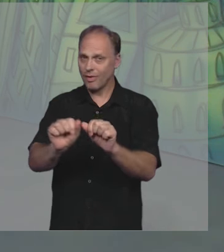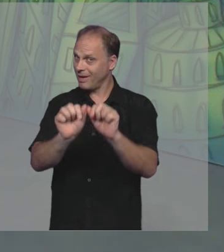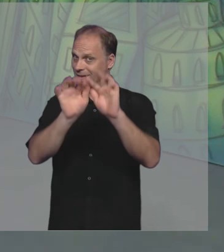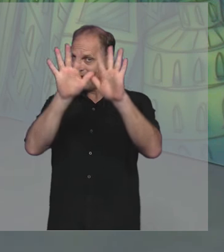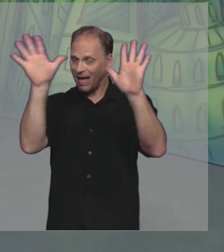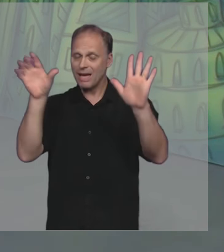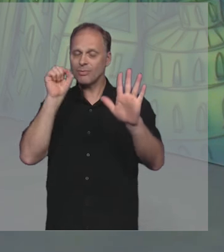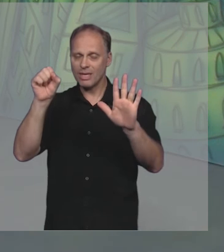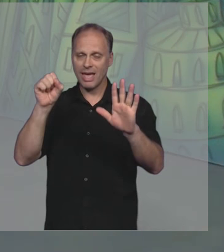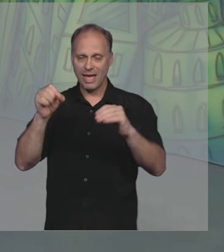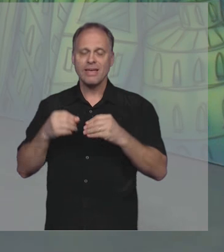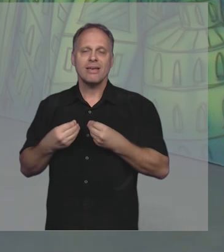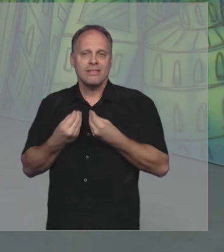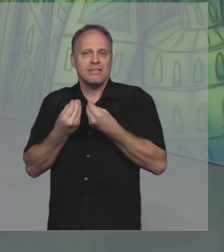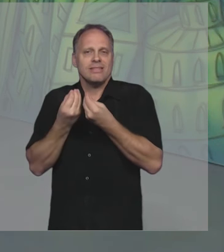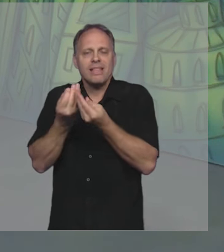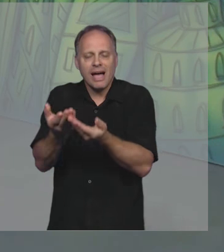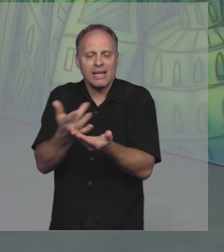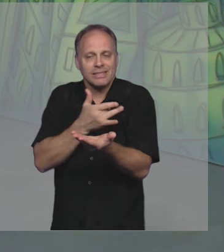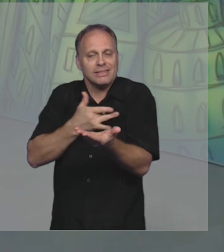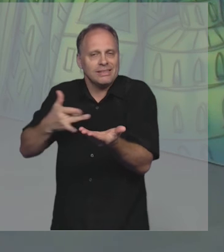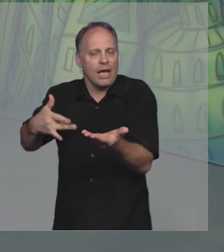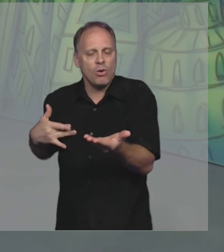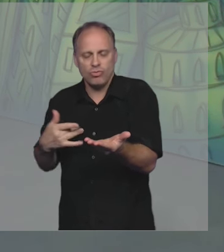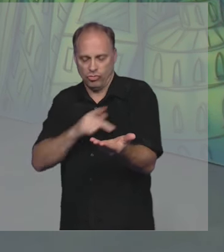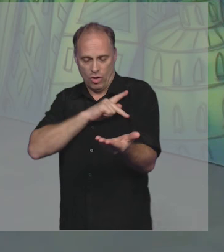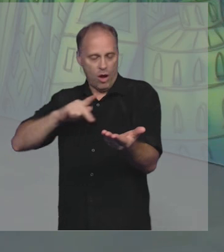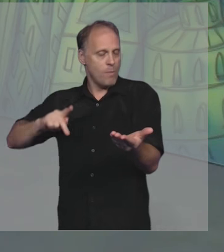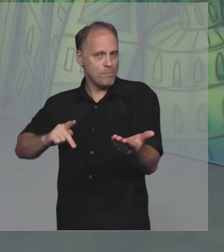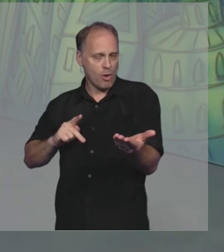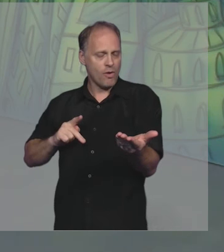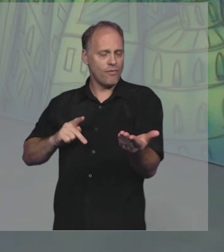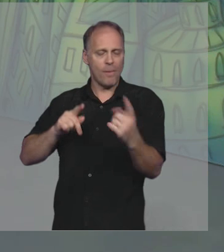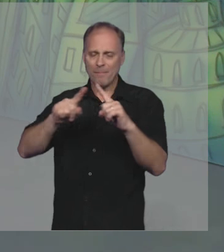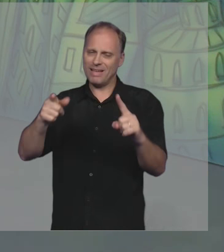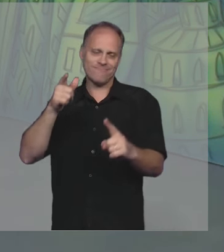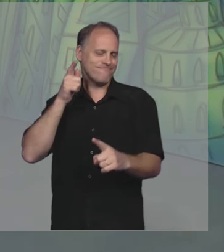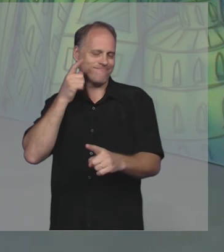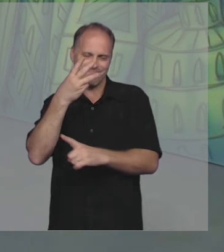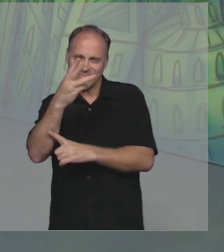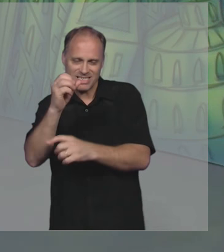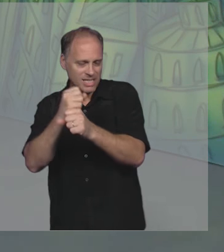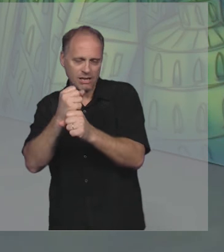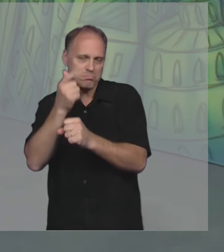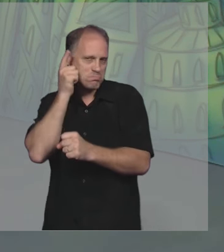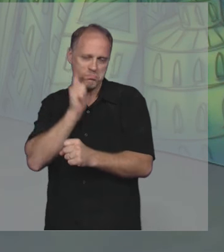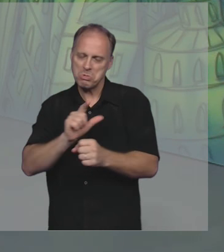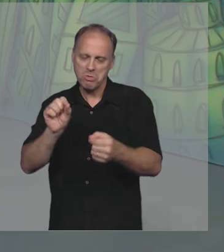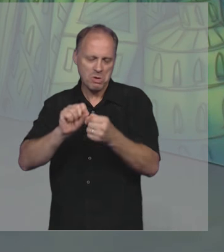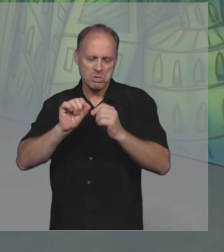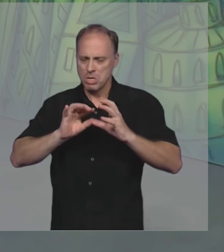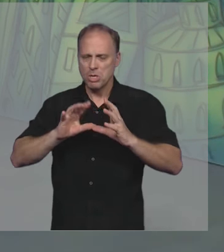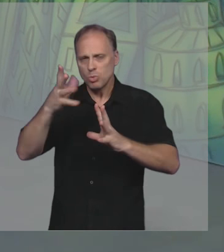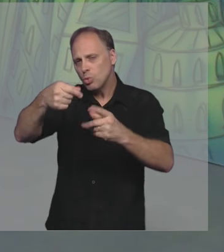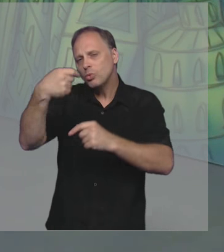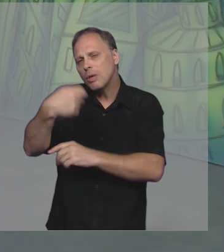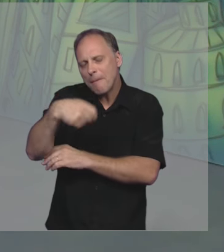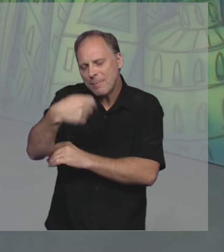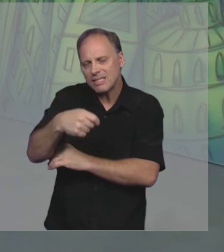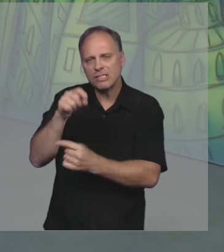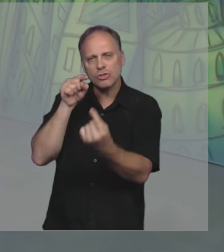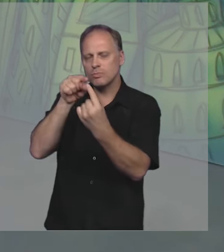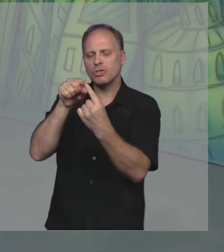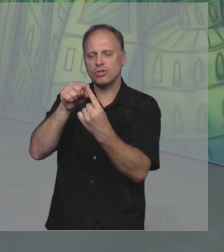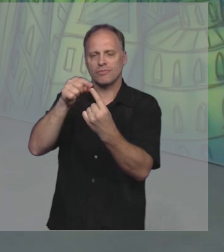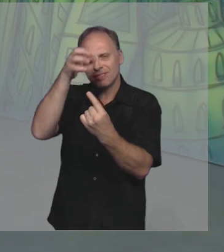muito claro, que é levar a saúde à população, mas ele não conseguiu contemplar nesses 30 anos os